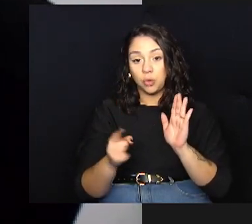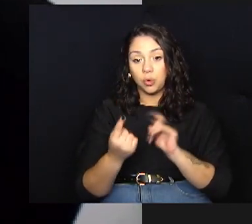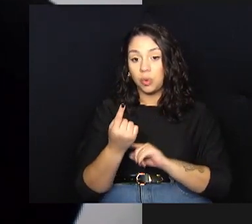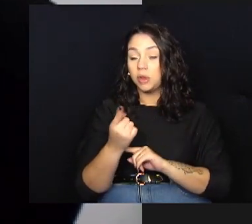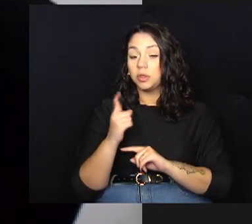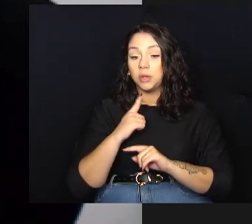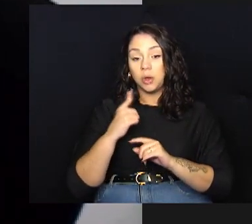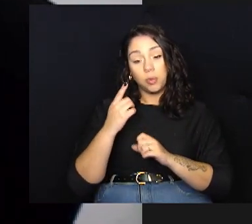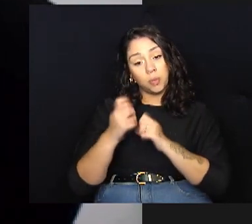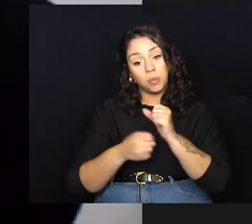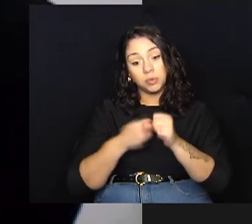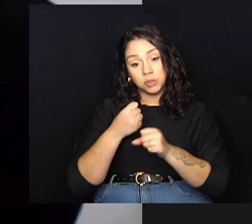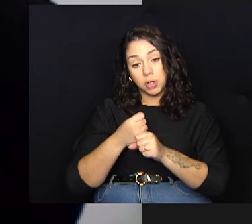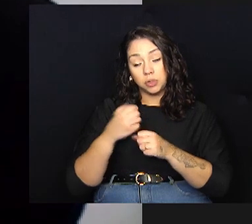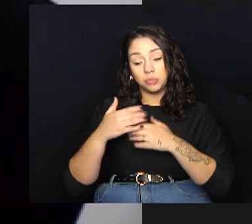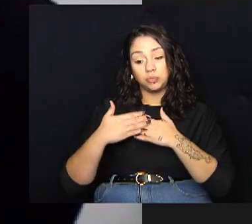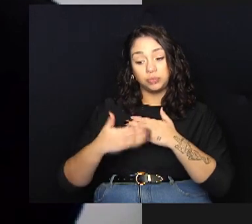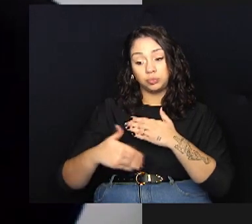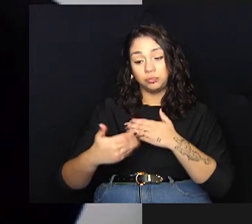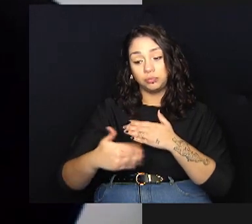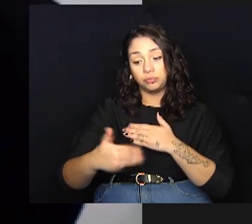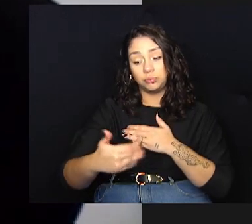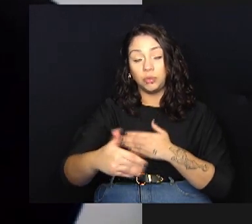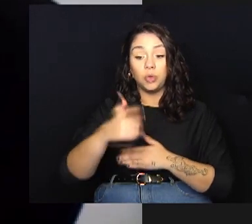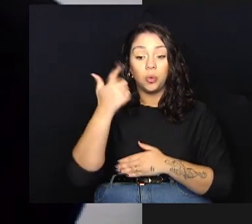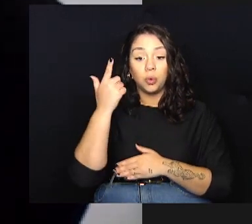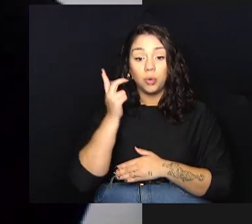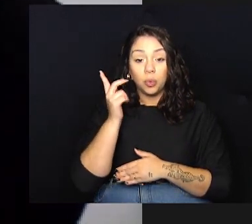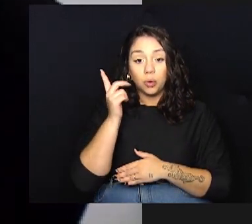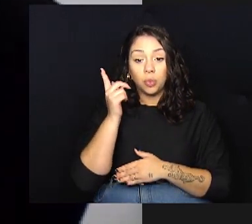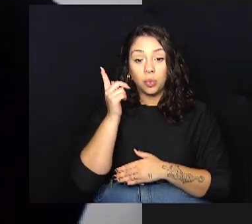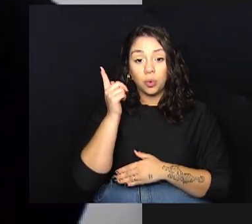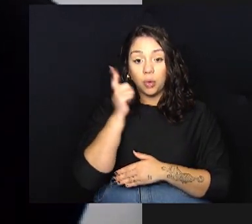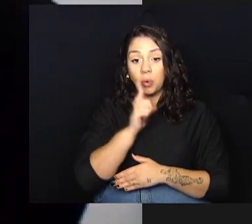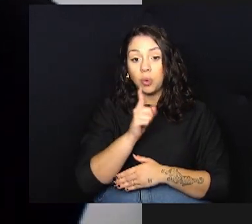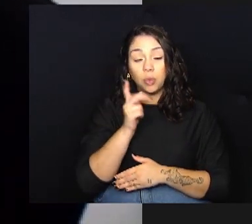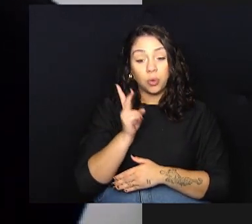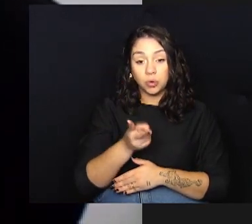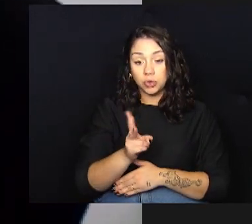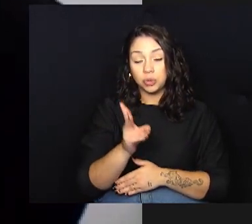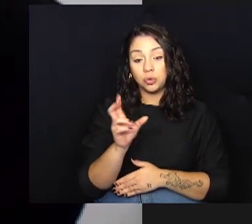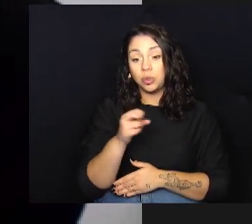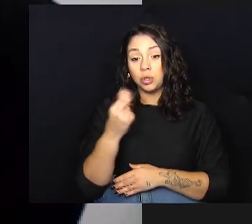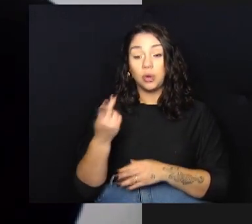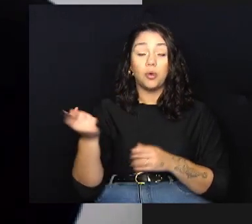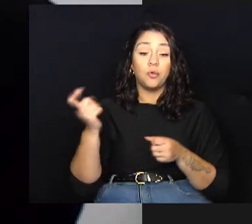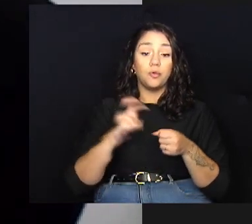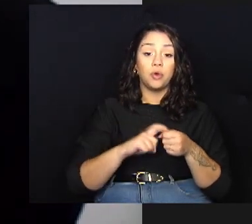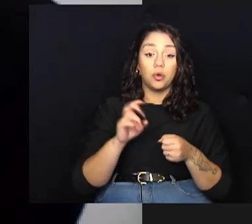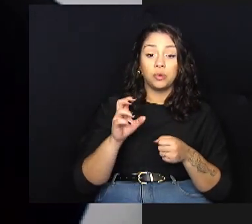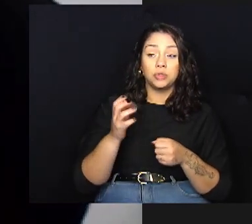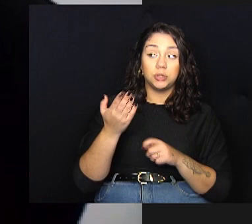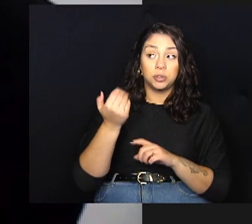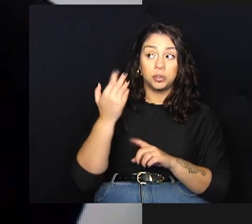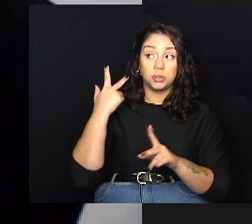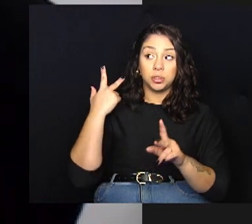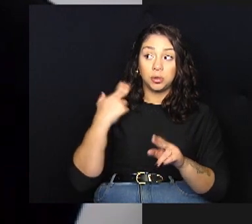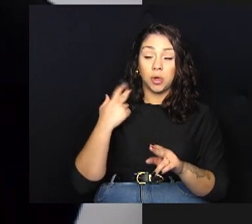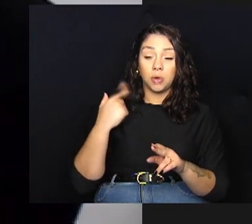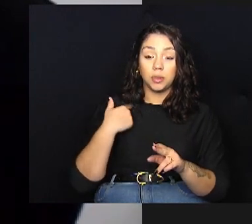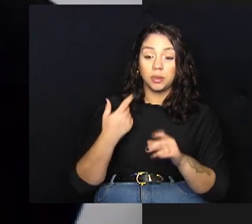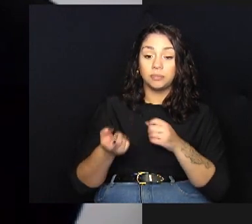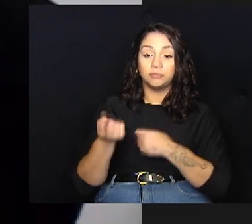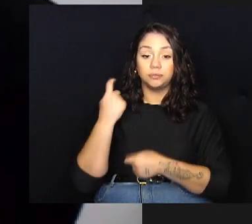nos próximos anos a gente continua E aí ou volte aquela a tendência antiga manter uma tendência